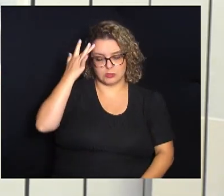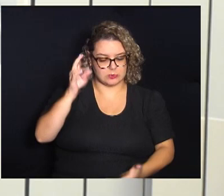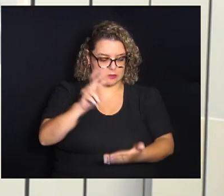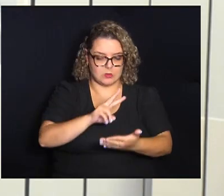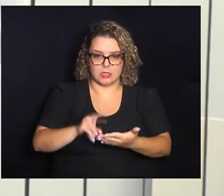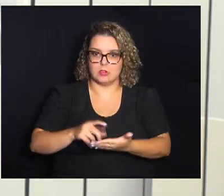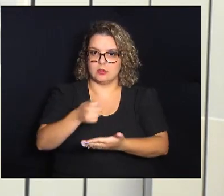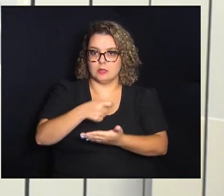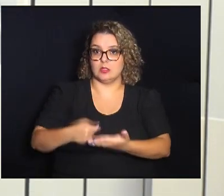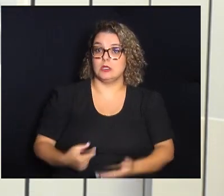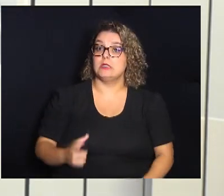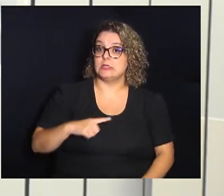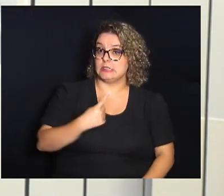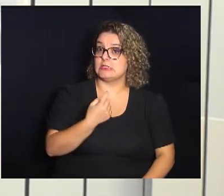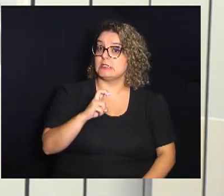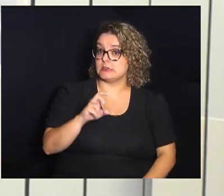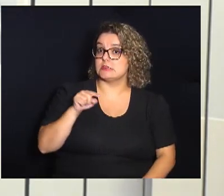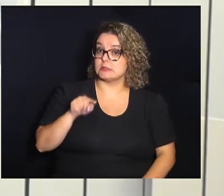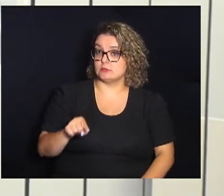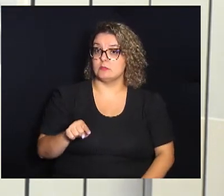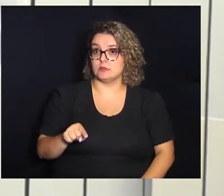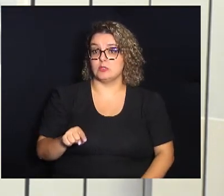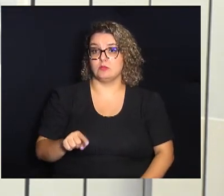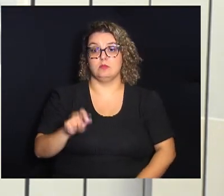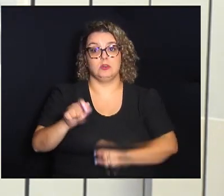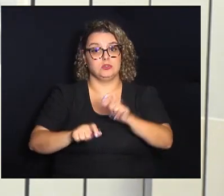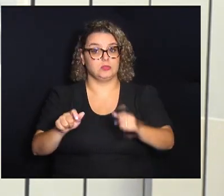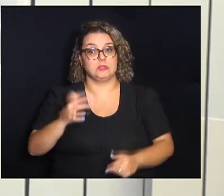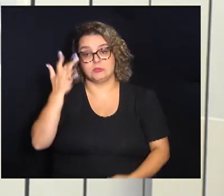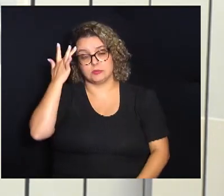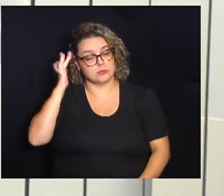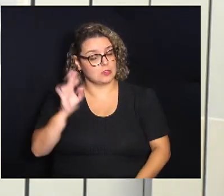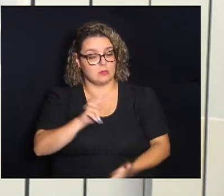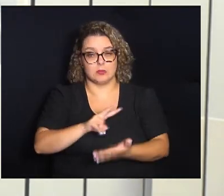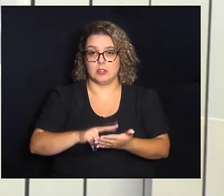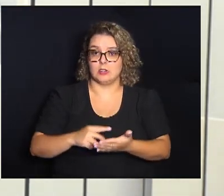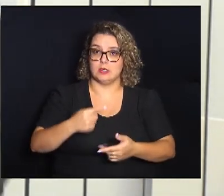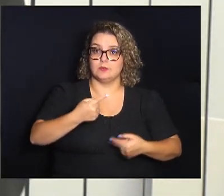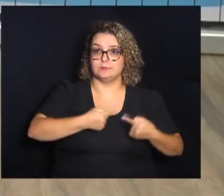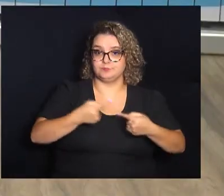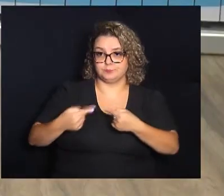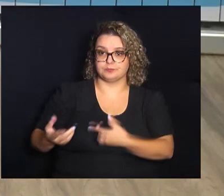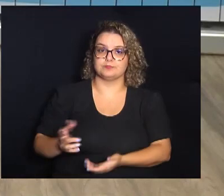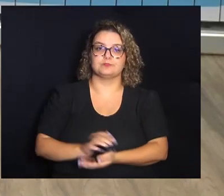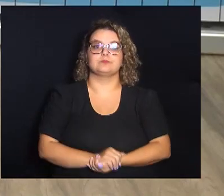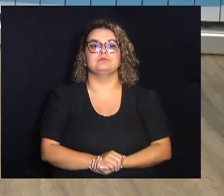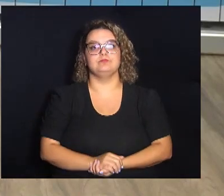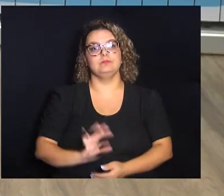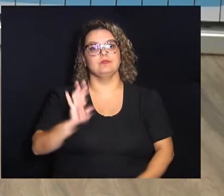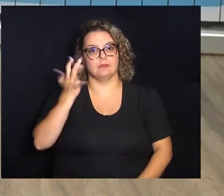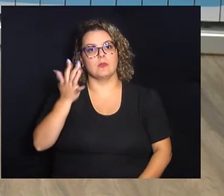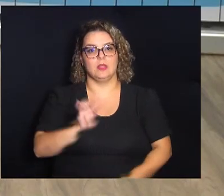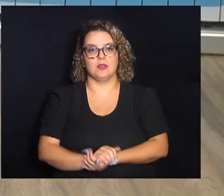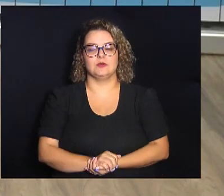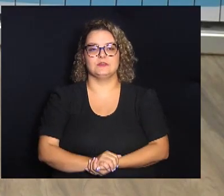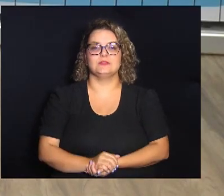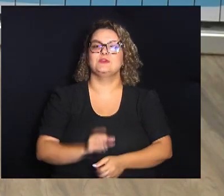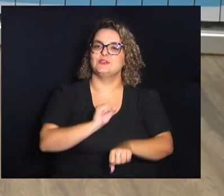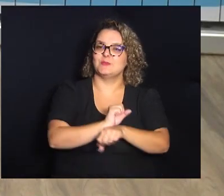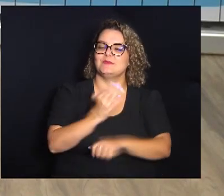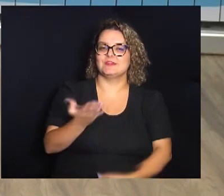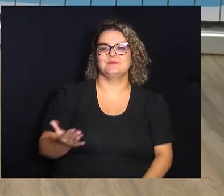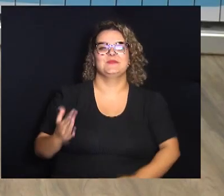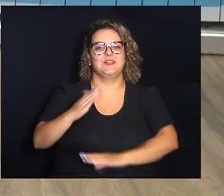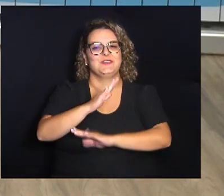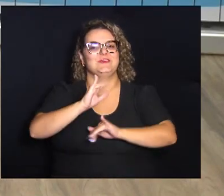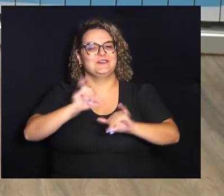mil analfabetos. Então, é um debate que vai acontecer e eu te espero. O Jornal Câmara Notícia fica por